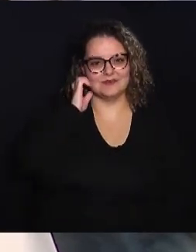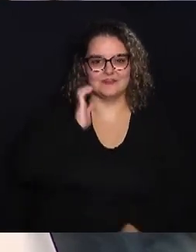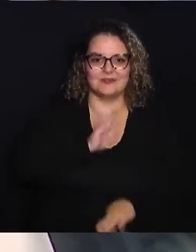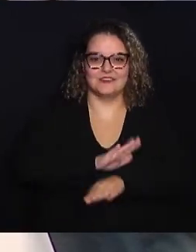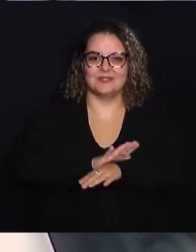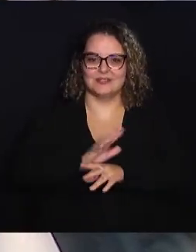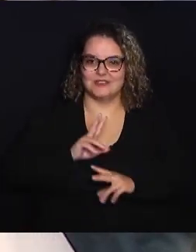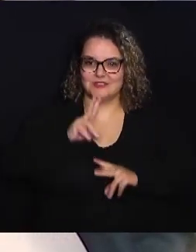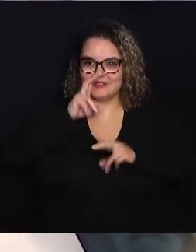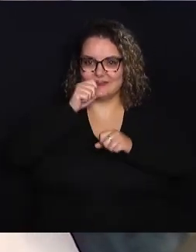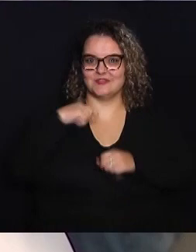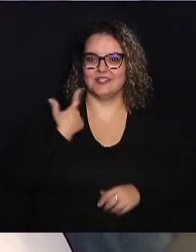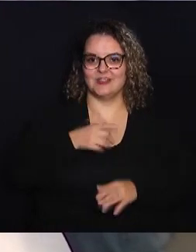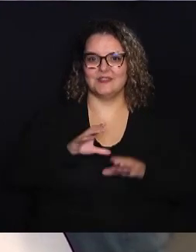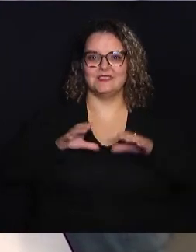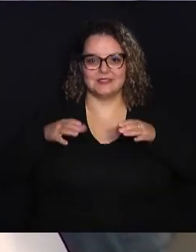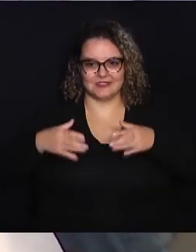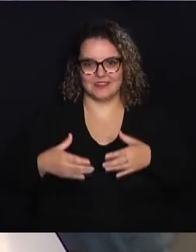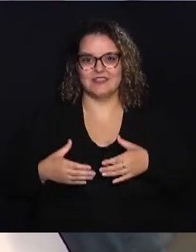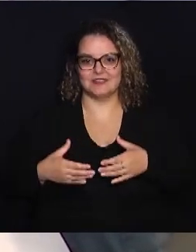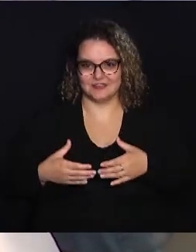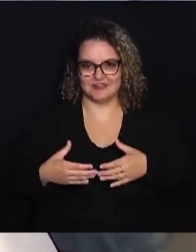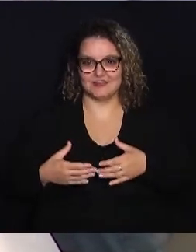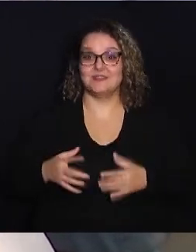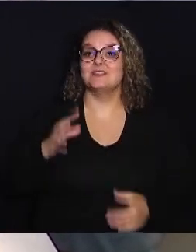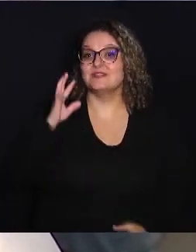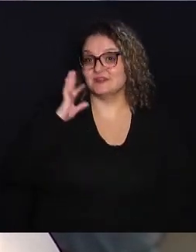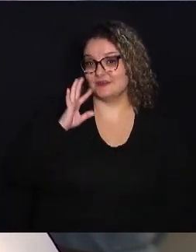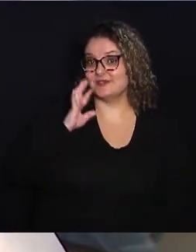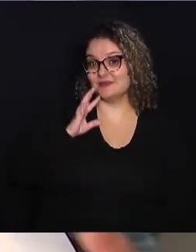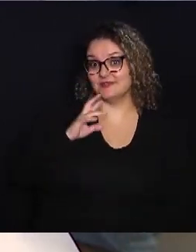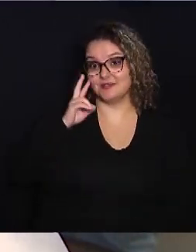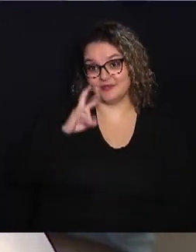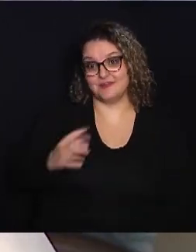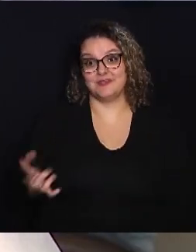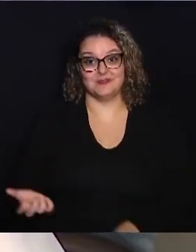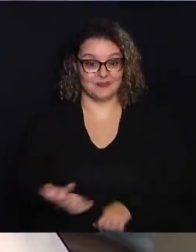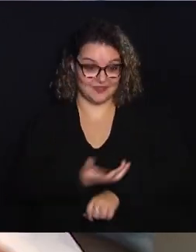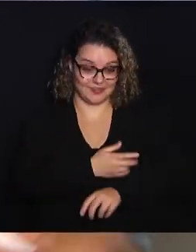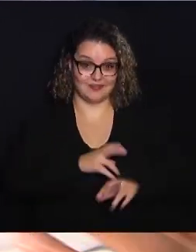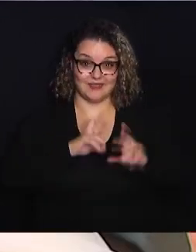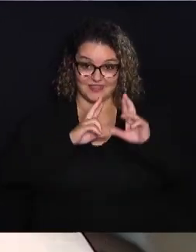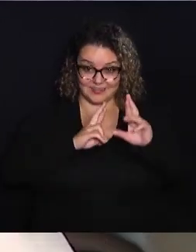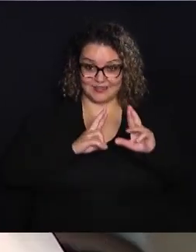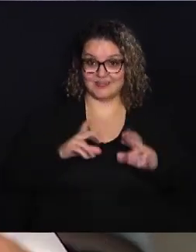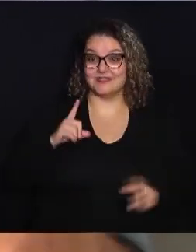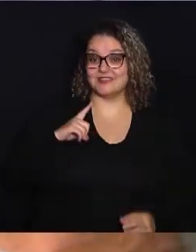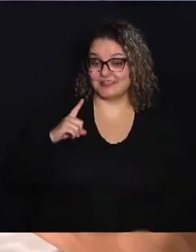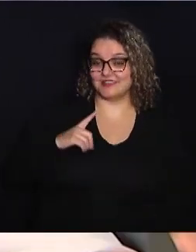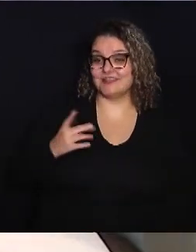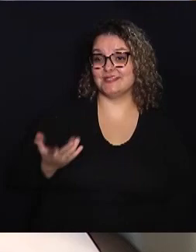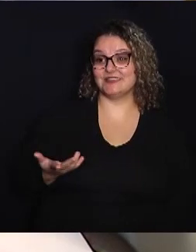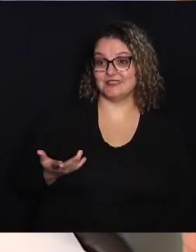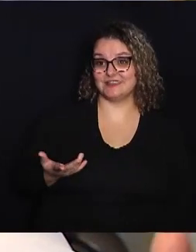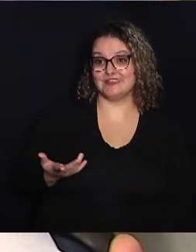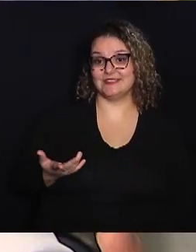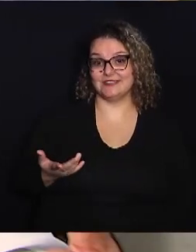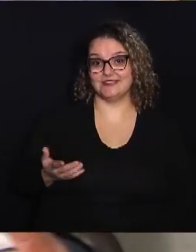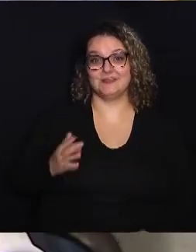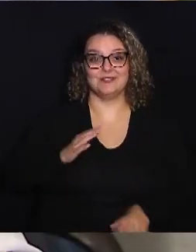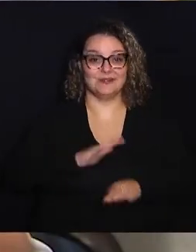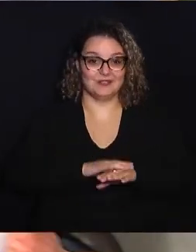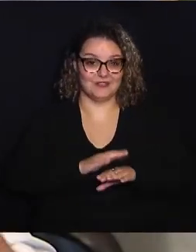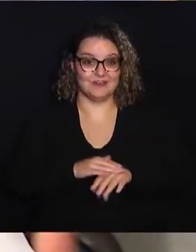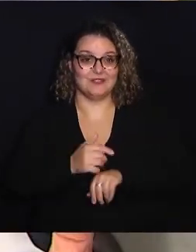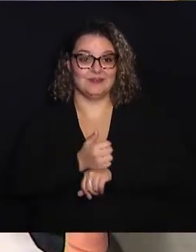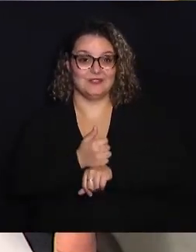né, para ajudar a fortalecer a nossa equipe. E foi muito legal ver a emoção, a expectativa que eles têm